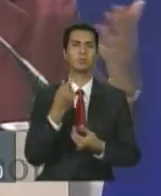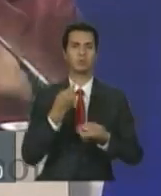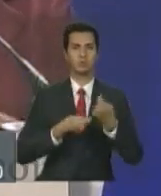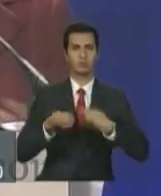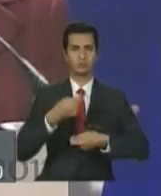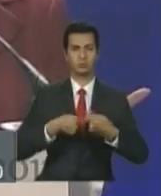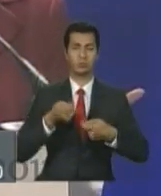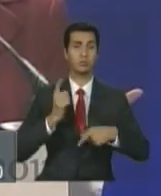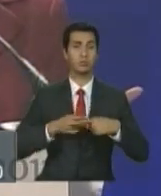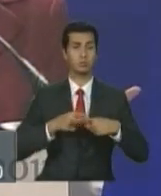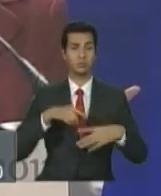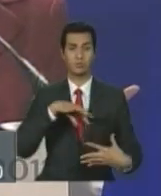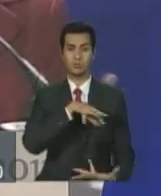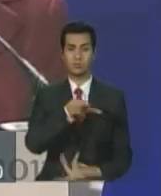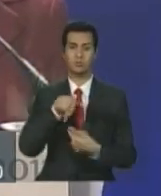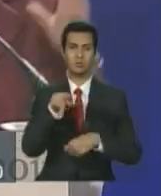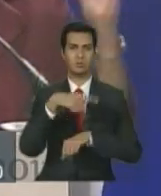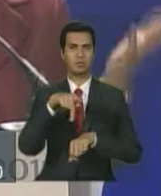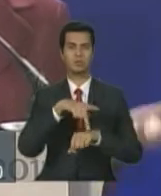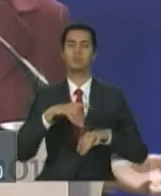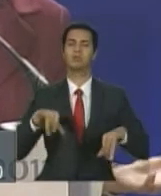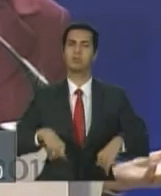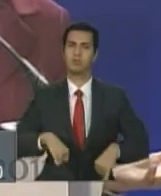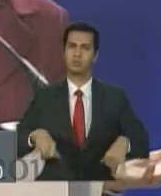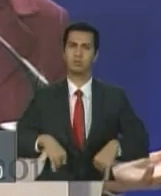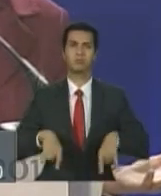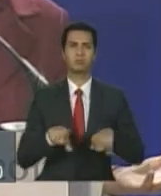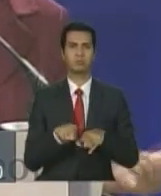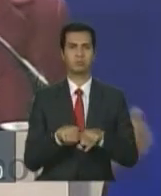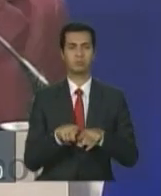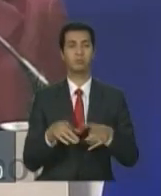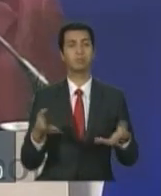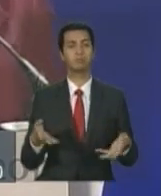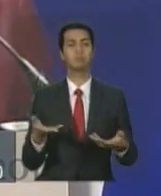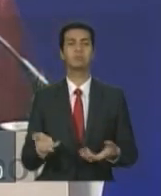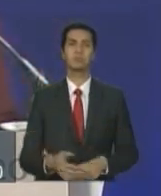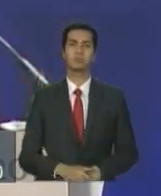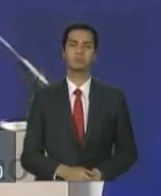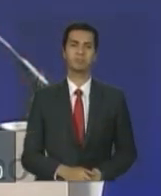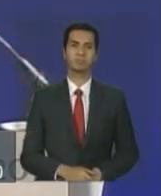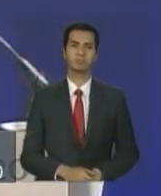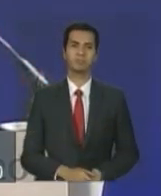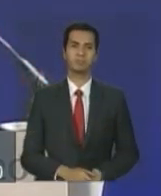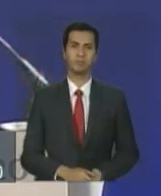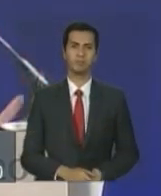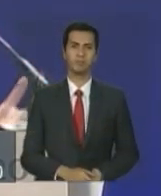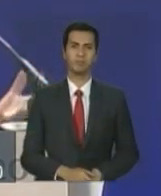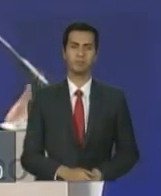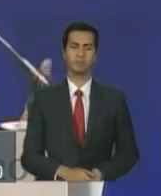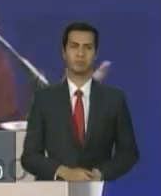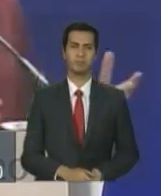países sofrem as consequências. Então, não podia deixar de ser diferente.